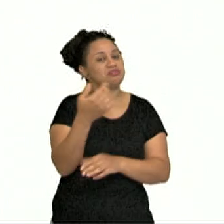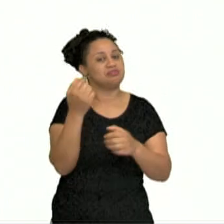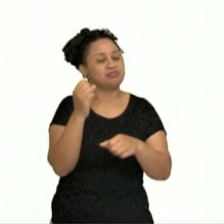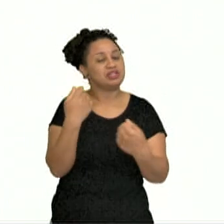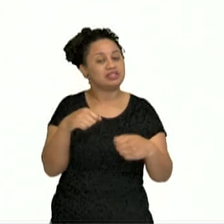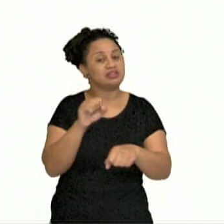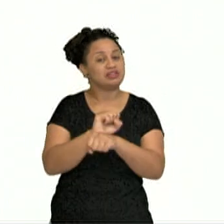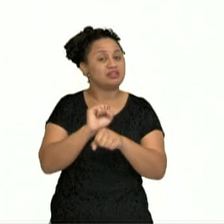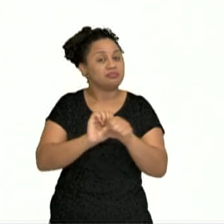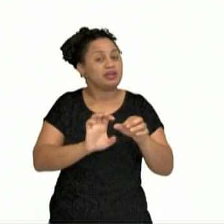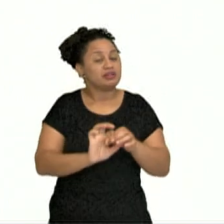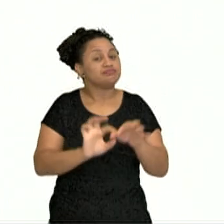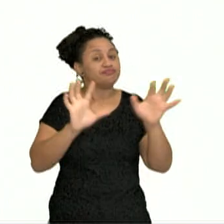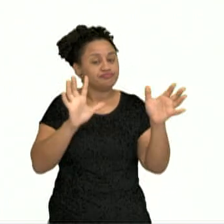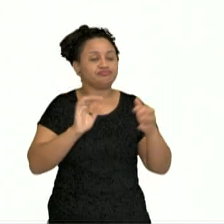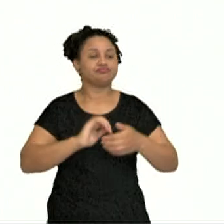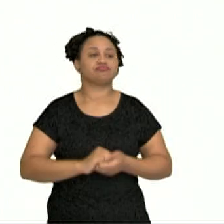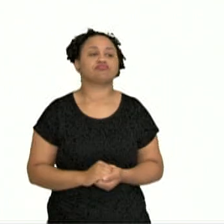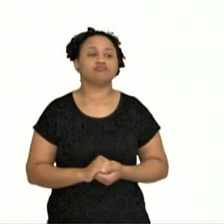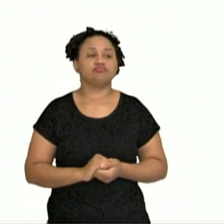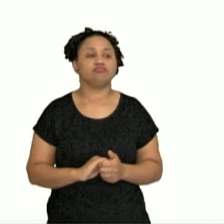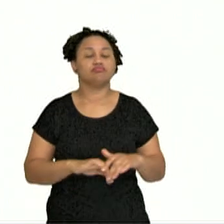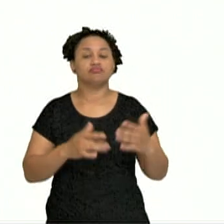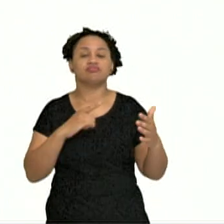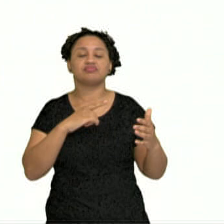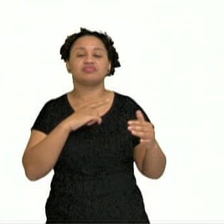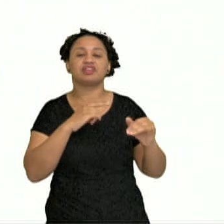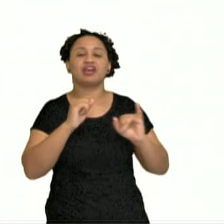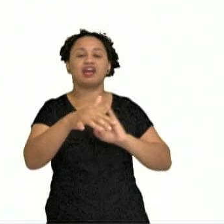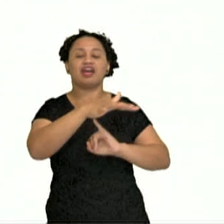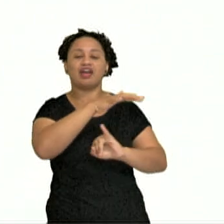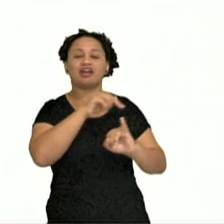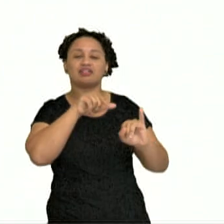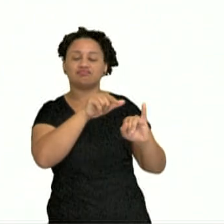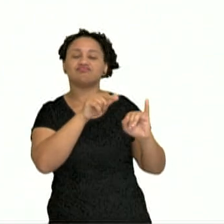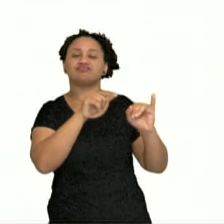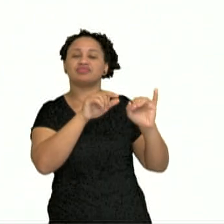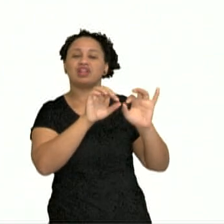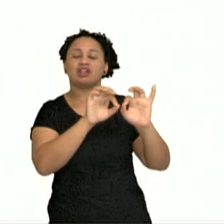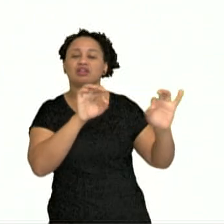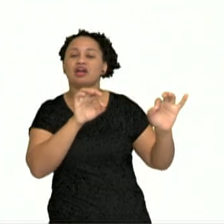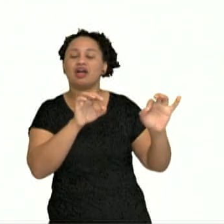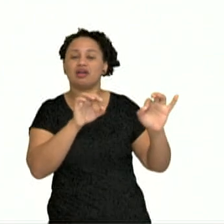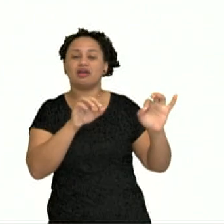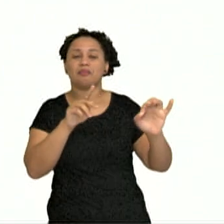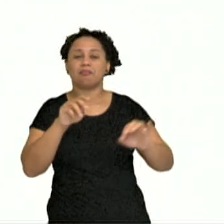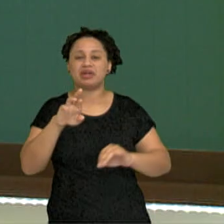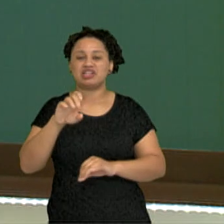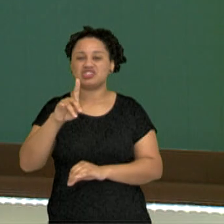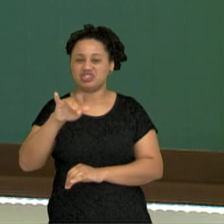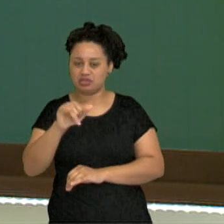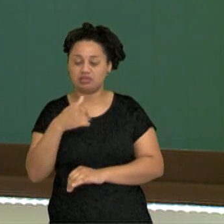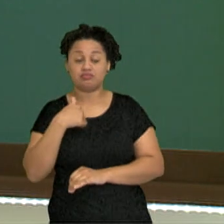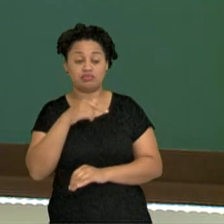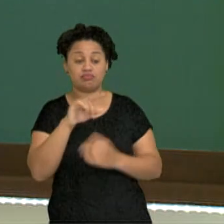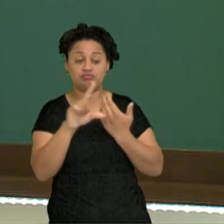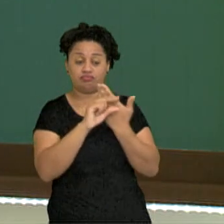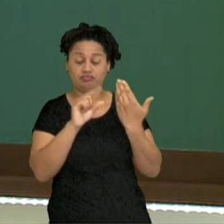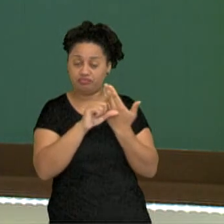favor. Aqui fala, então, da Ilha Perdida. Então, esta obra é muito famosa